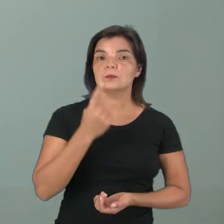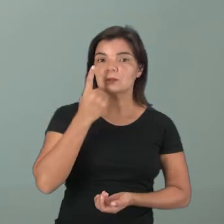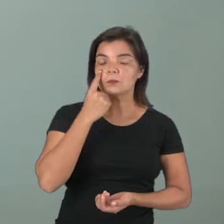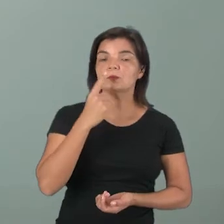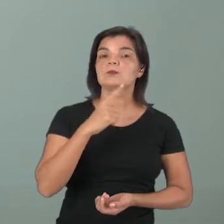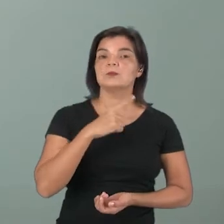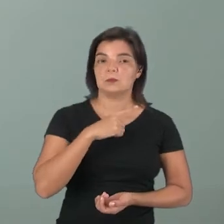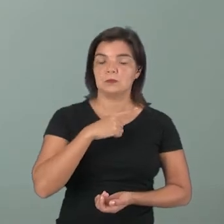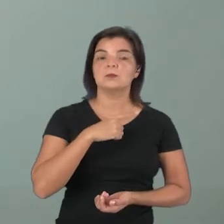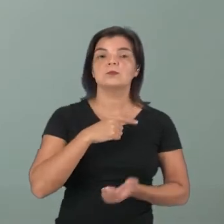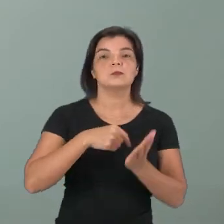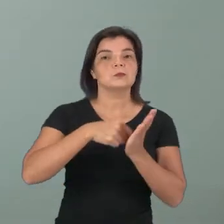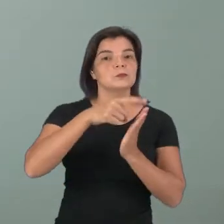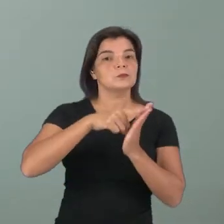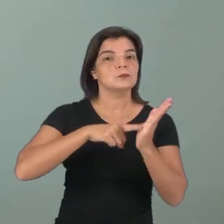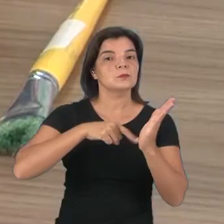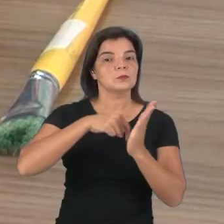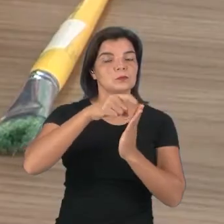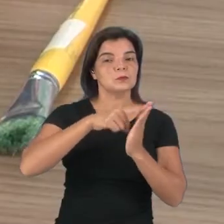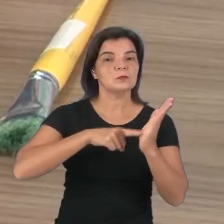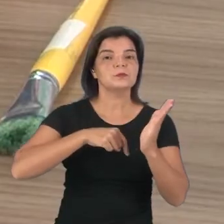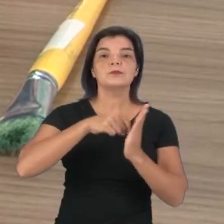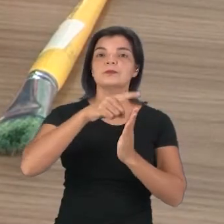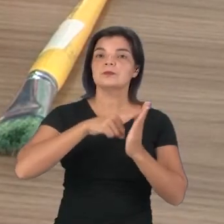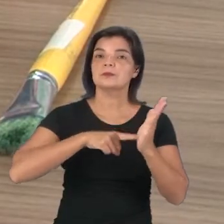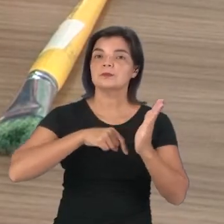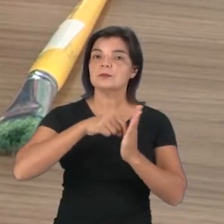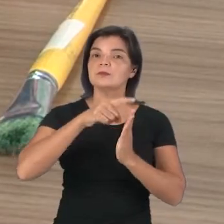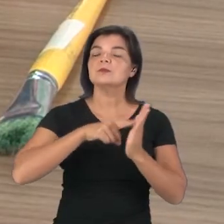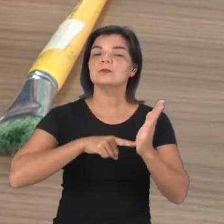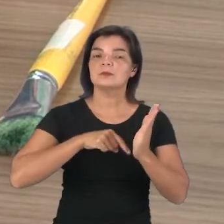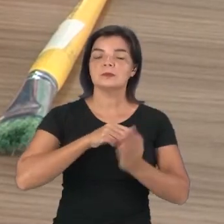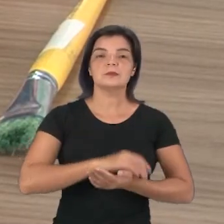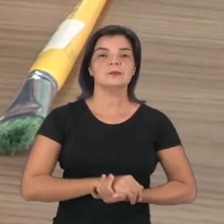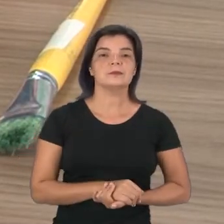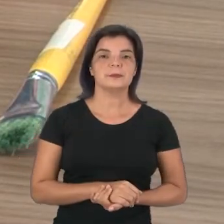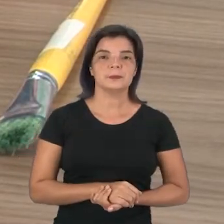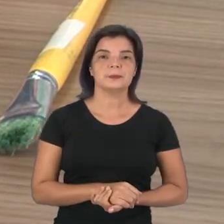Observando, temos o corretor. O corretor